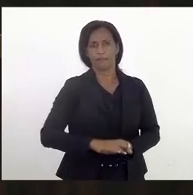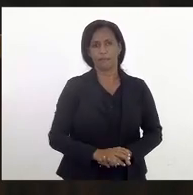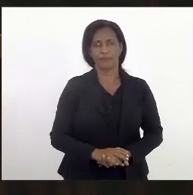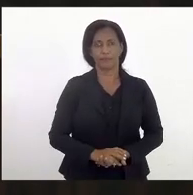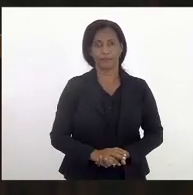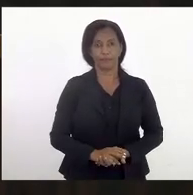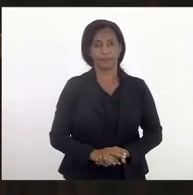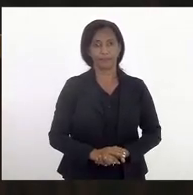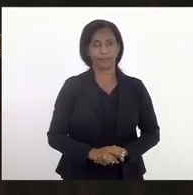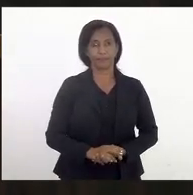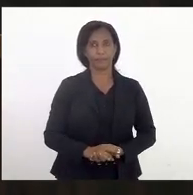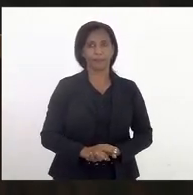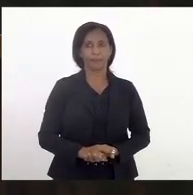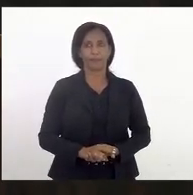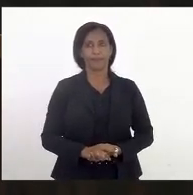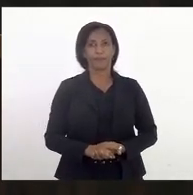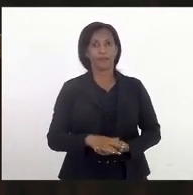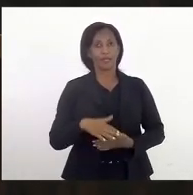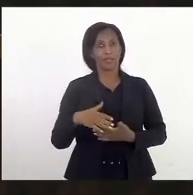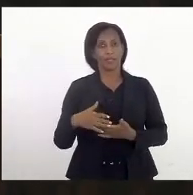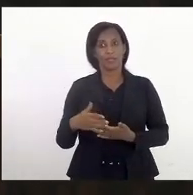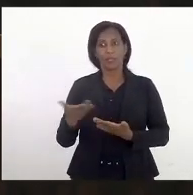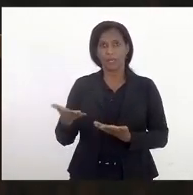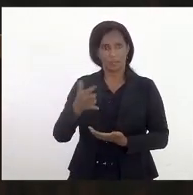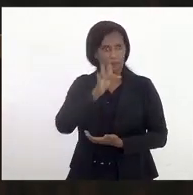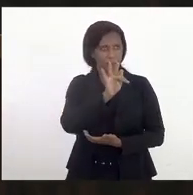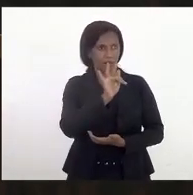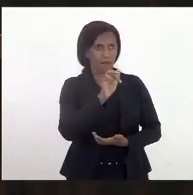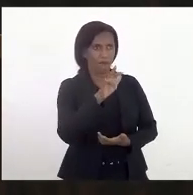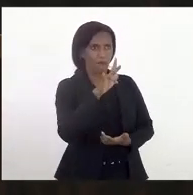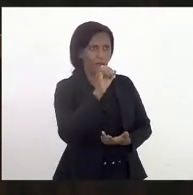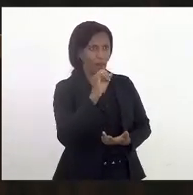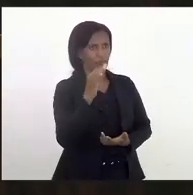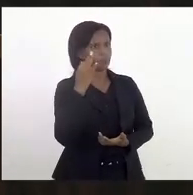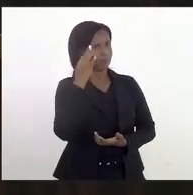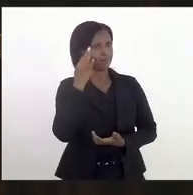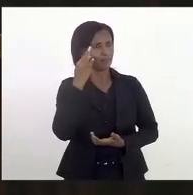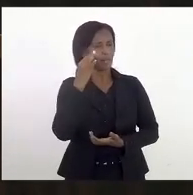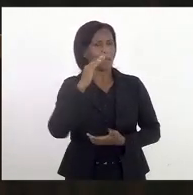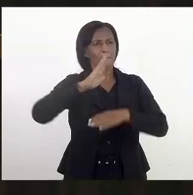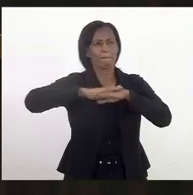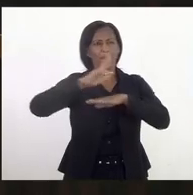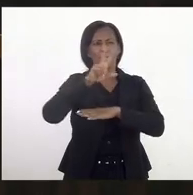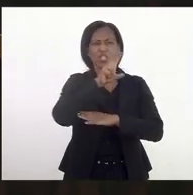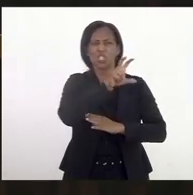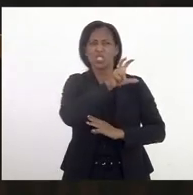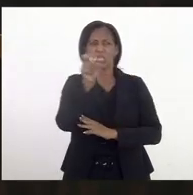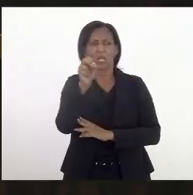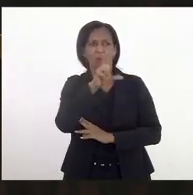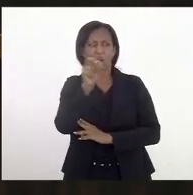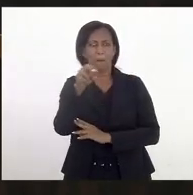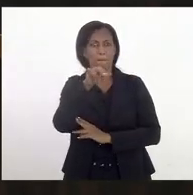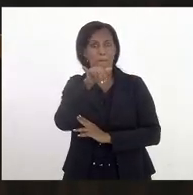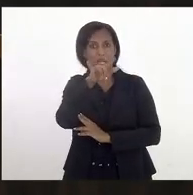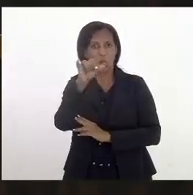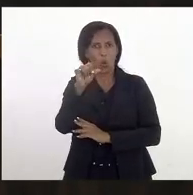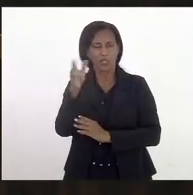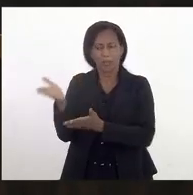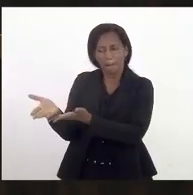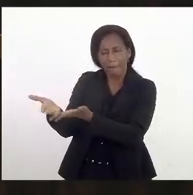o e aquilo ali deu Flávio serafini mais de 500 milhões de reais a mais arrecadação total